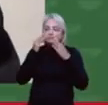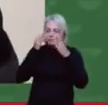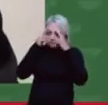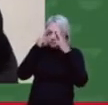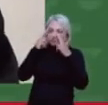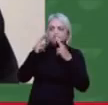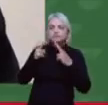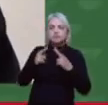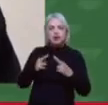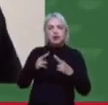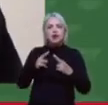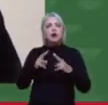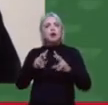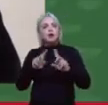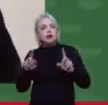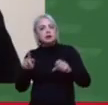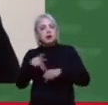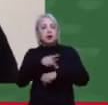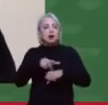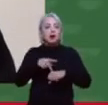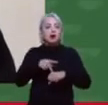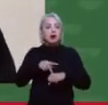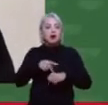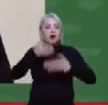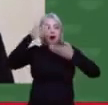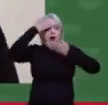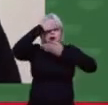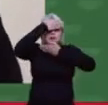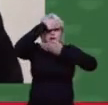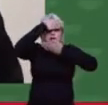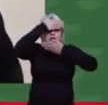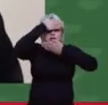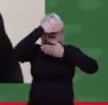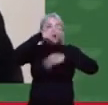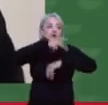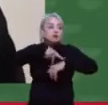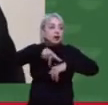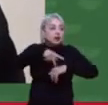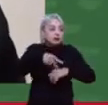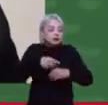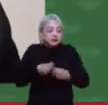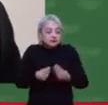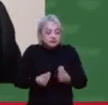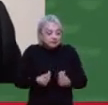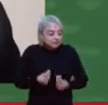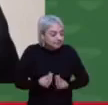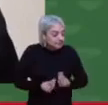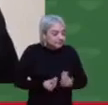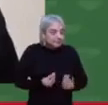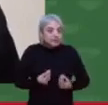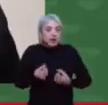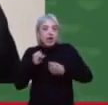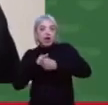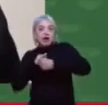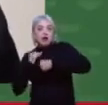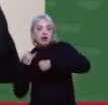respeito, mas são países como Afeganistão, né? Países que são